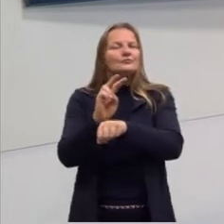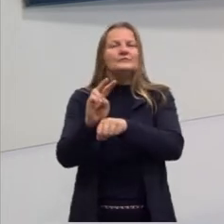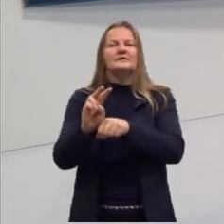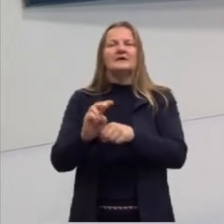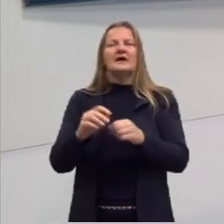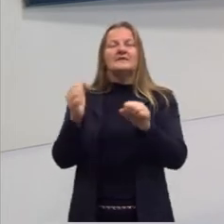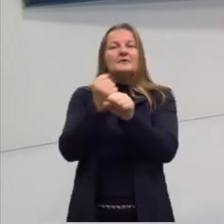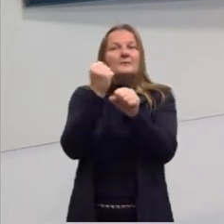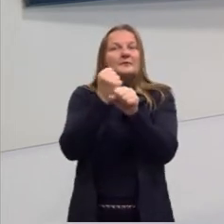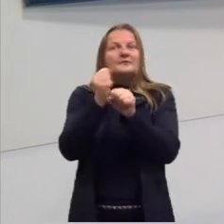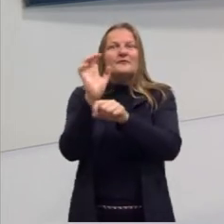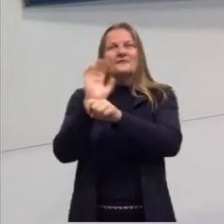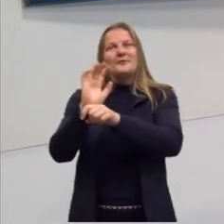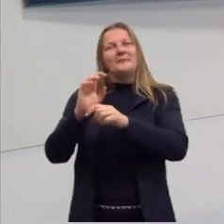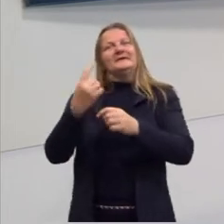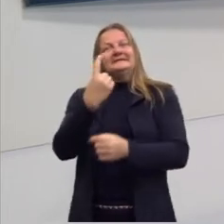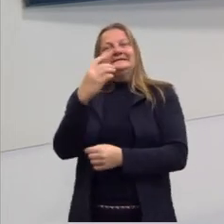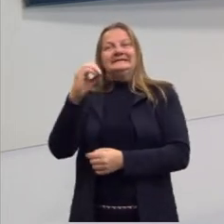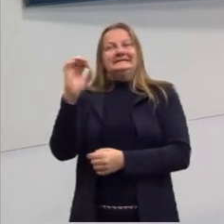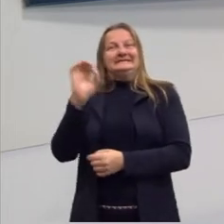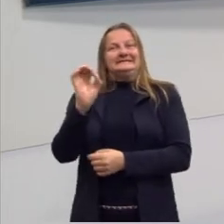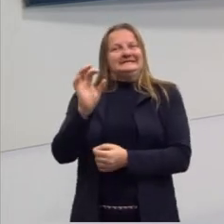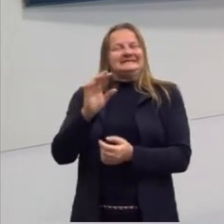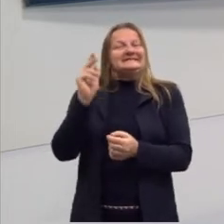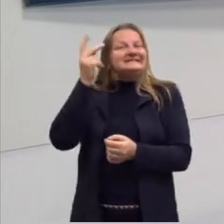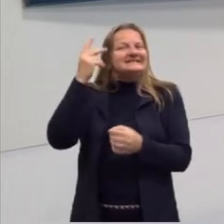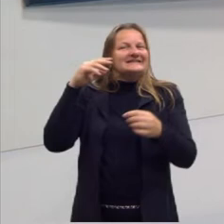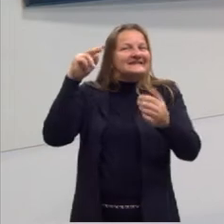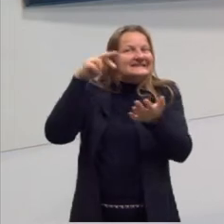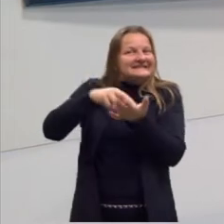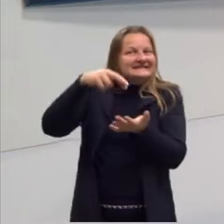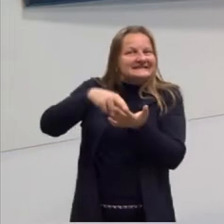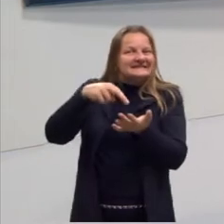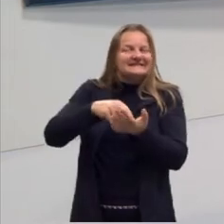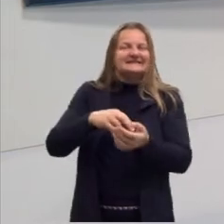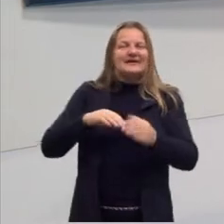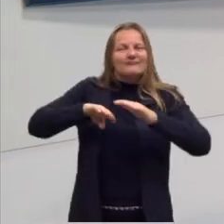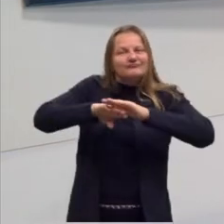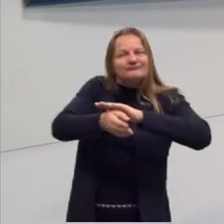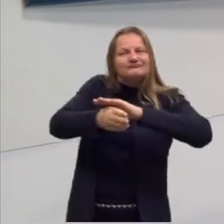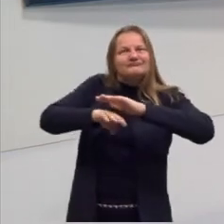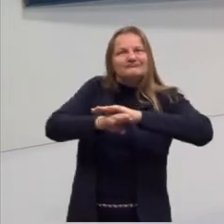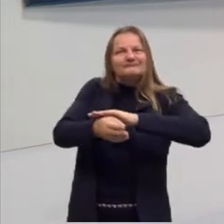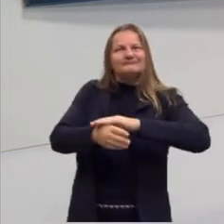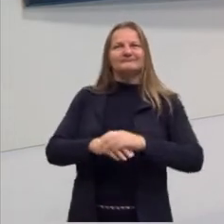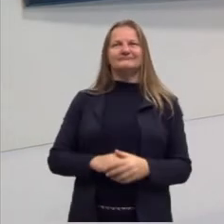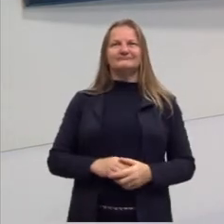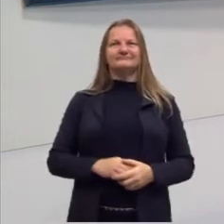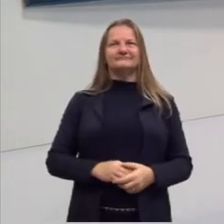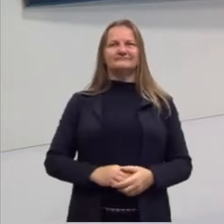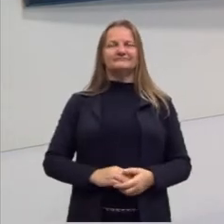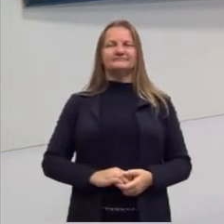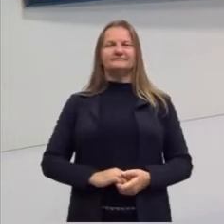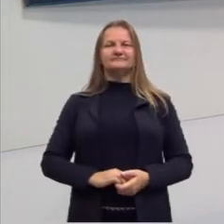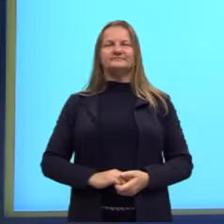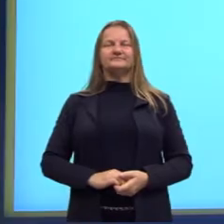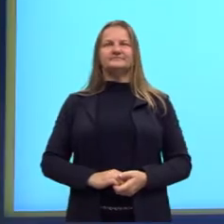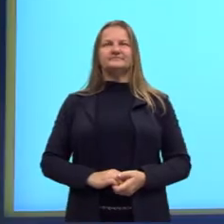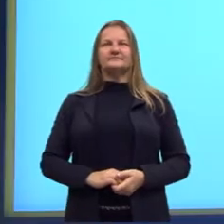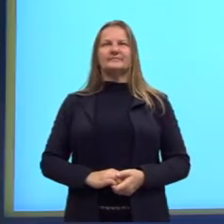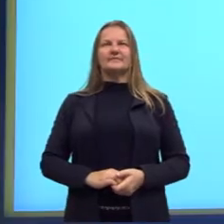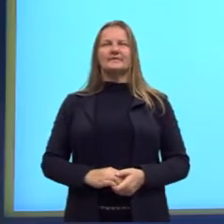isso né nem toda a produção vai ser 100% a história real né Sempre tem algumas adaptações também Tá